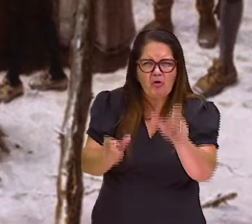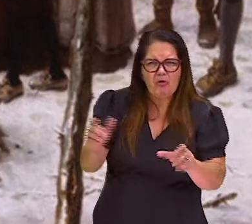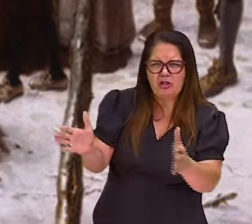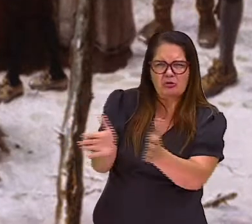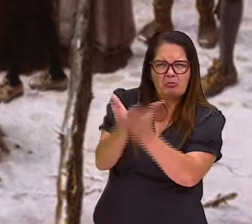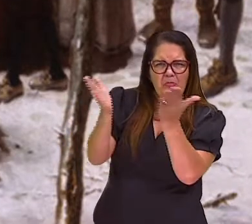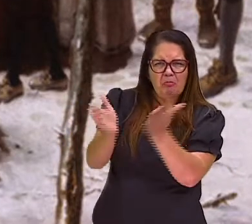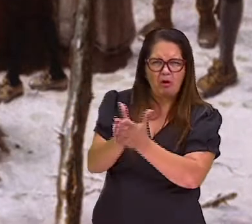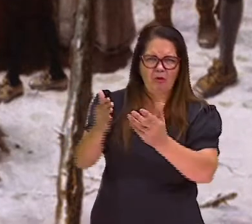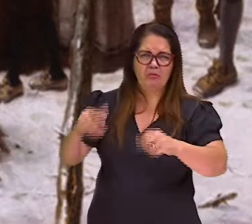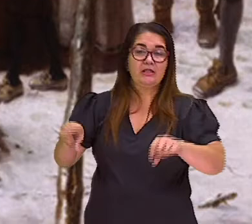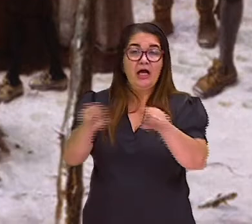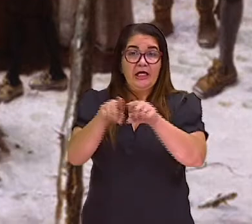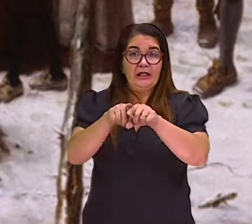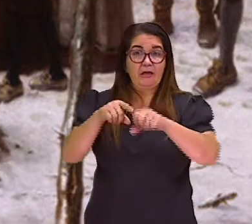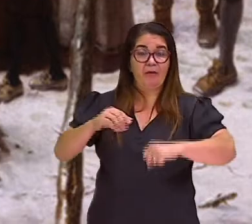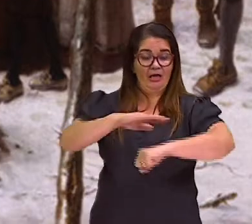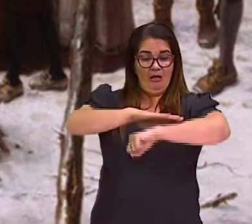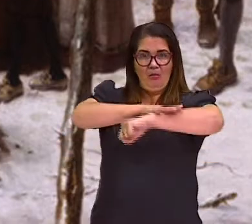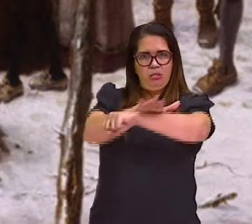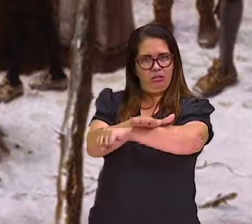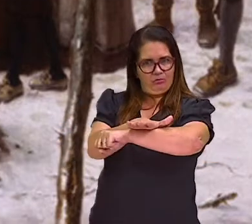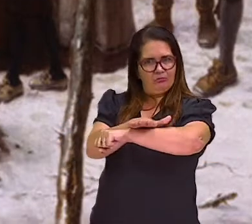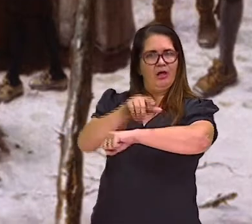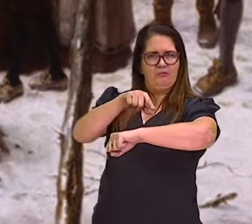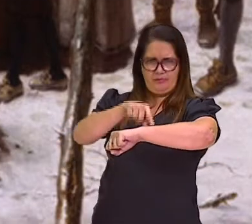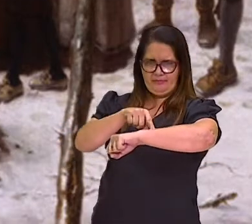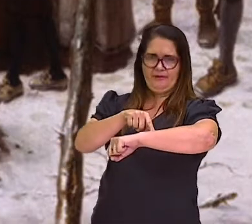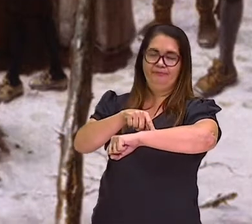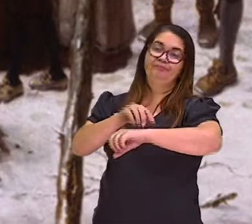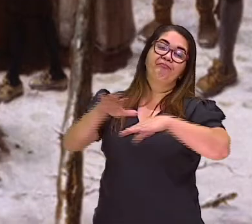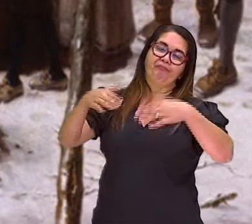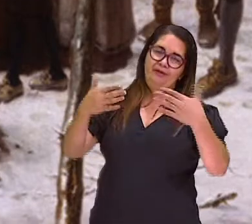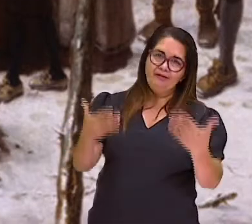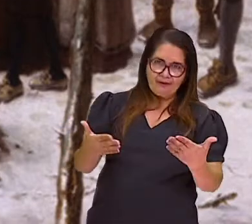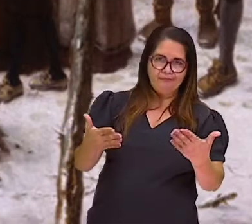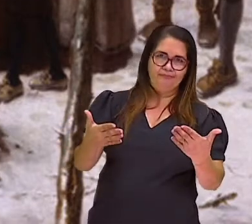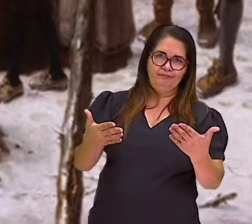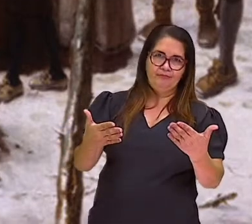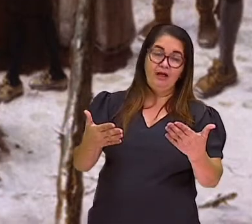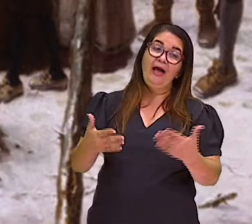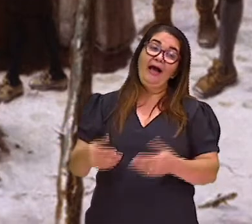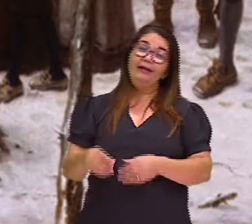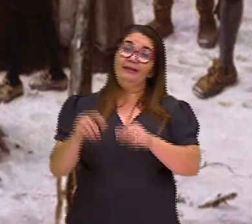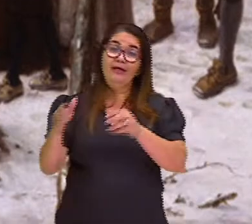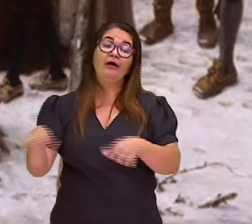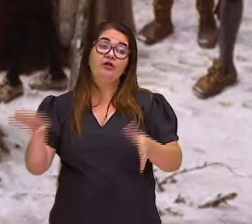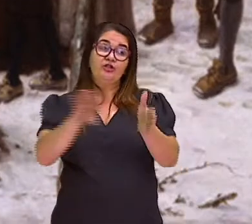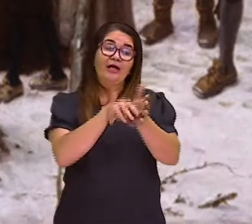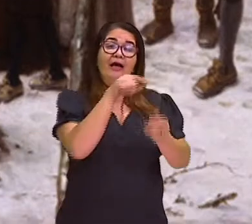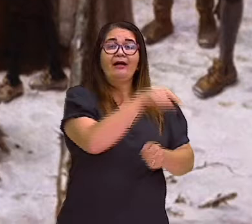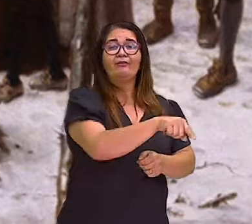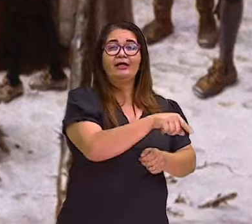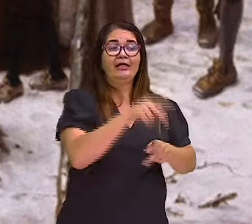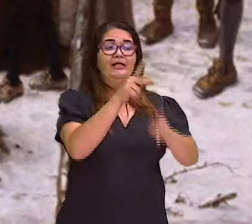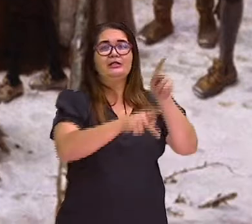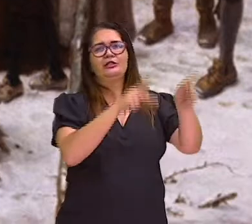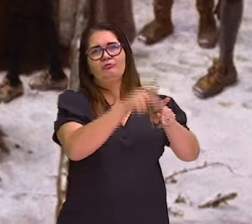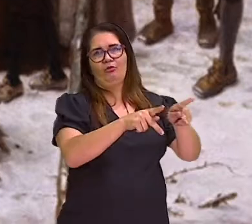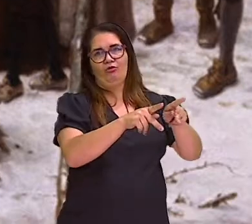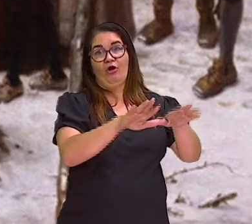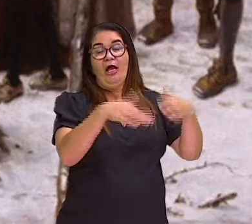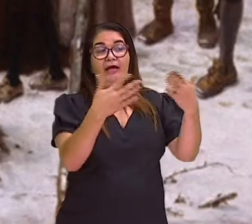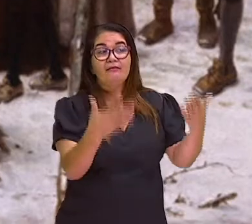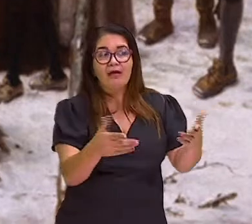peregrinos. Como na Europa a perseguição religiosa ainda era frequente, o novo território se tornou